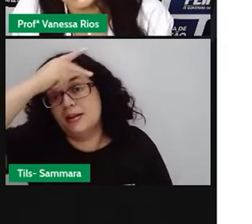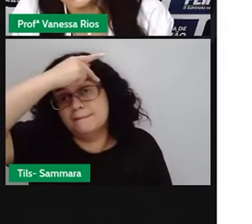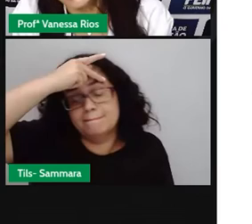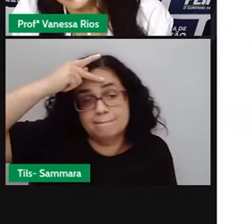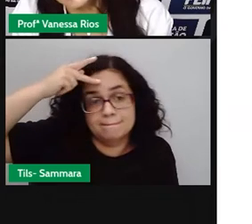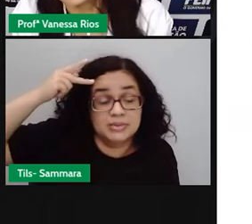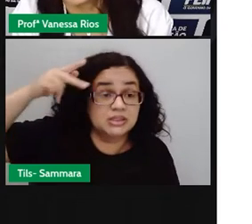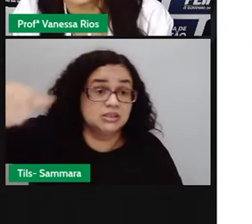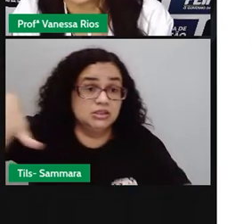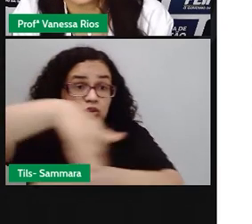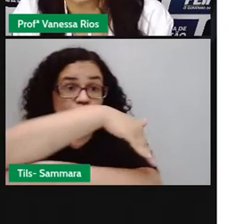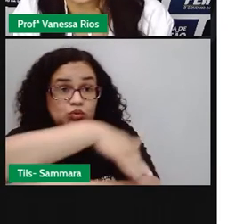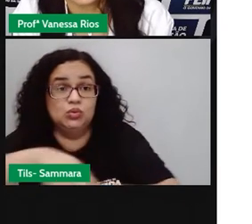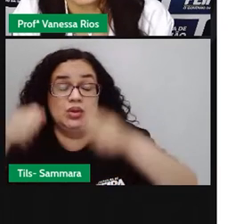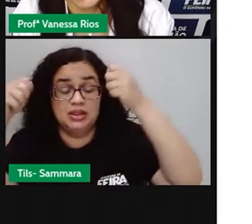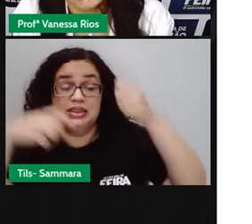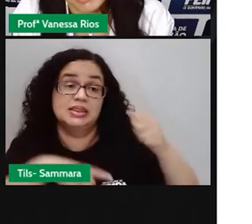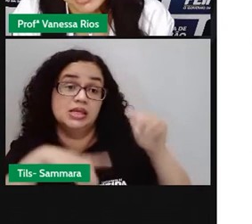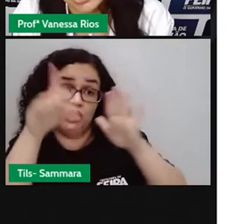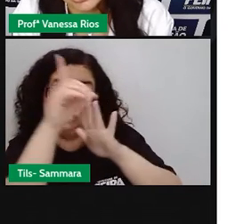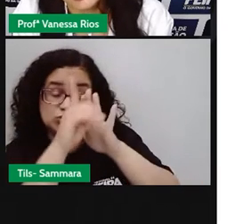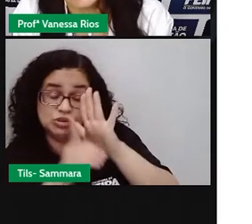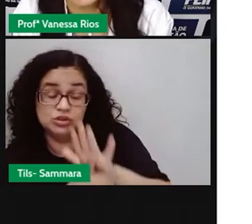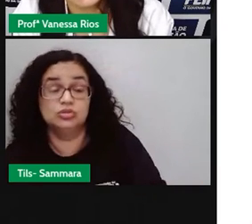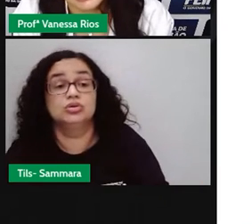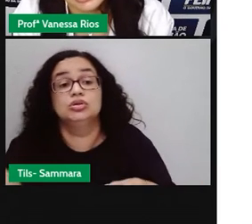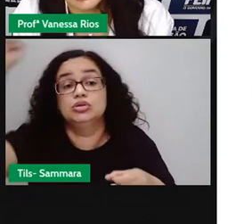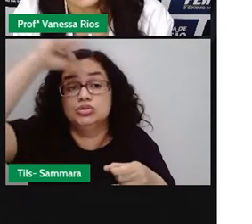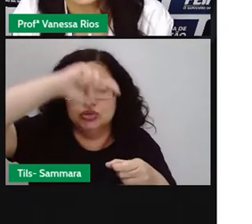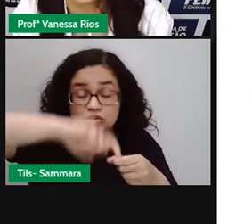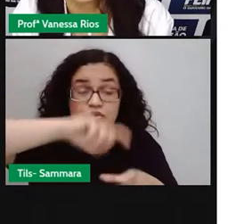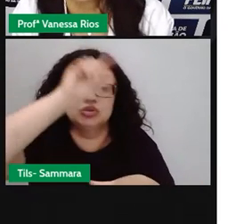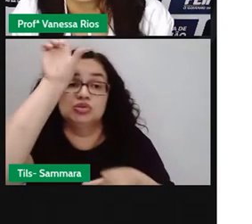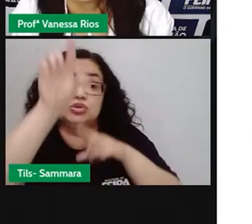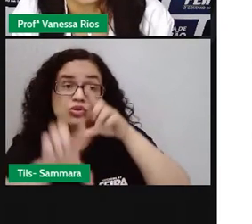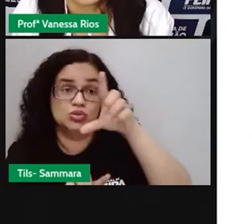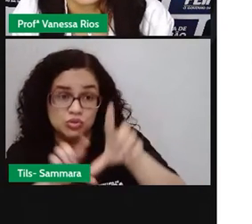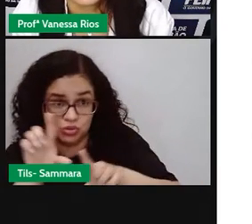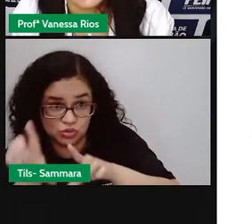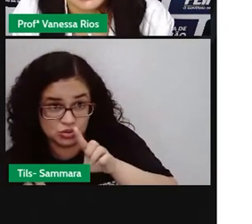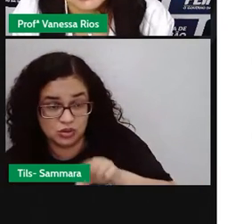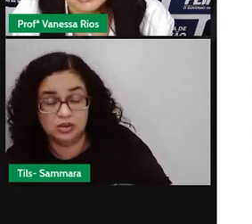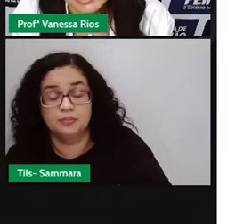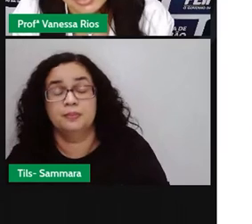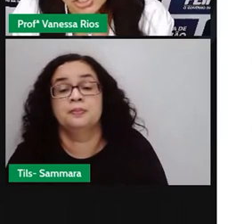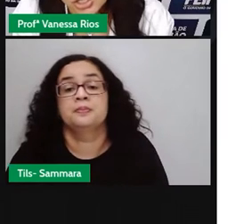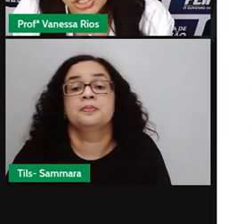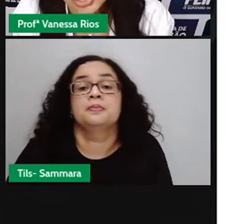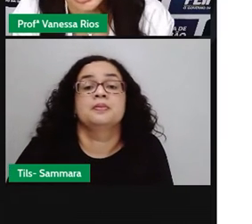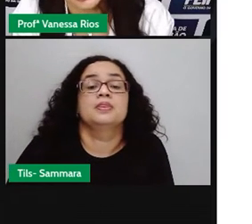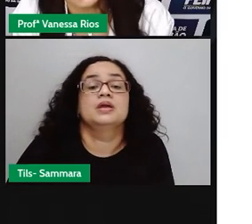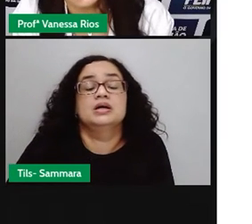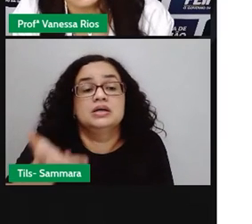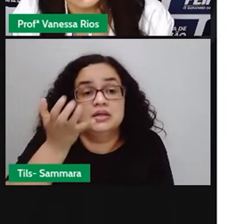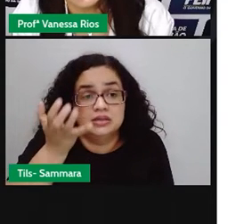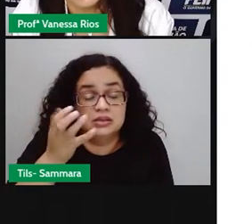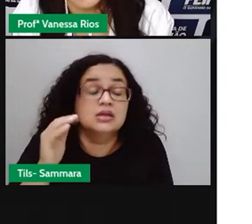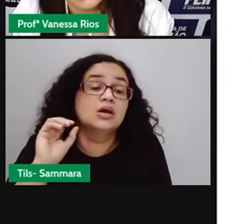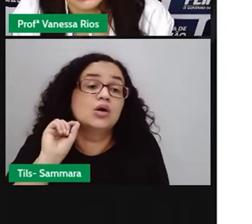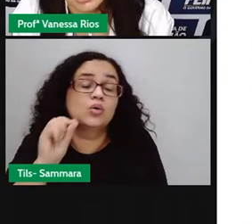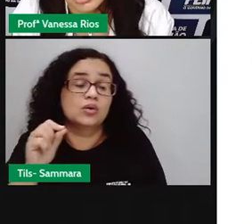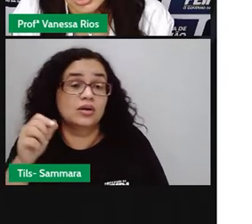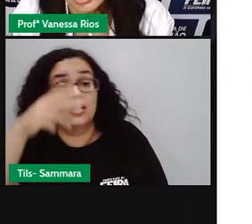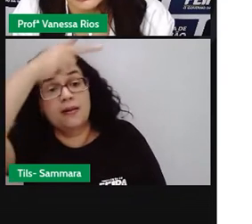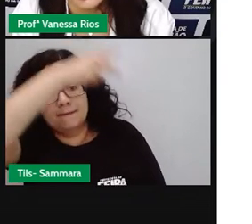pediam nas ruas para terem o direito novamente de escolher, de forma direta, decidirem aí quem seria